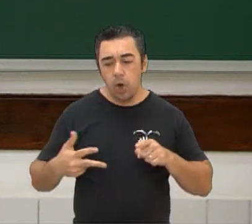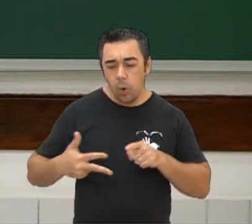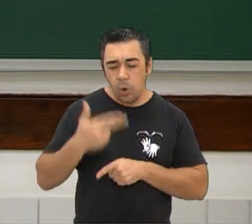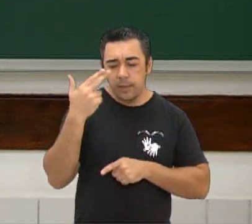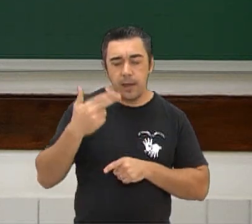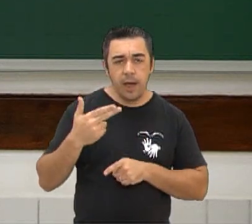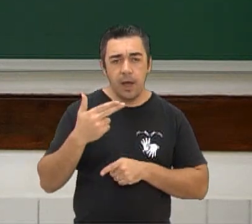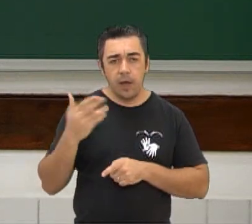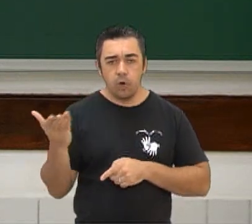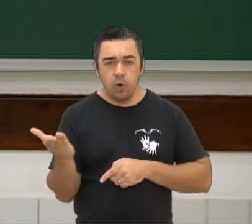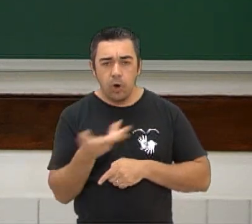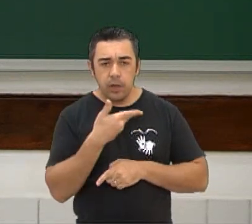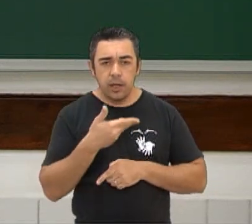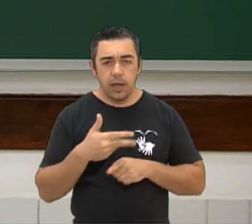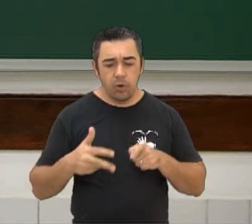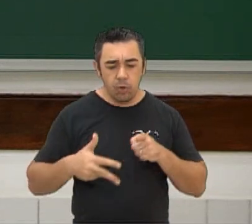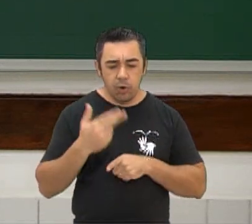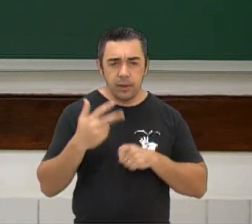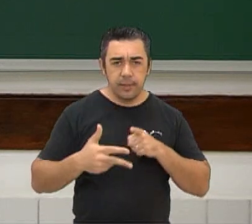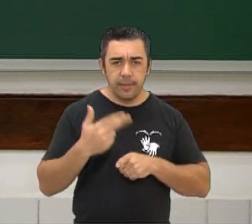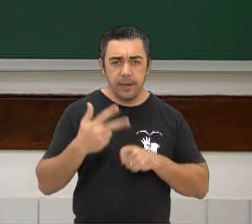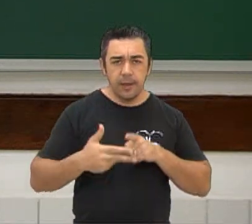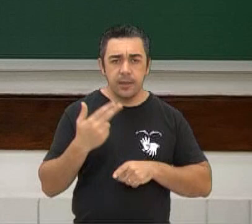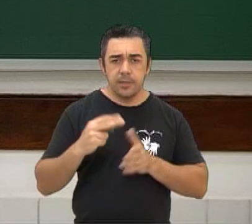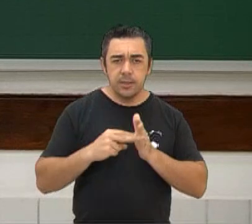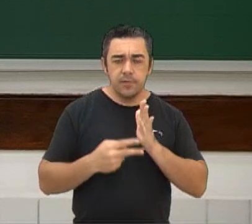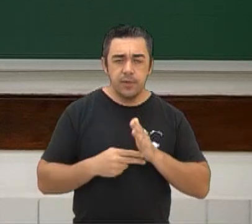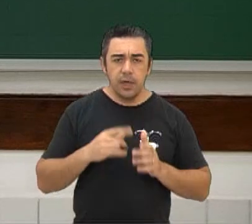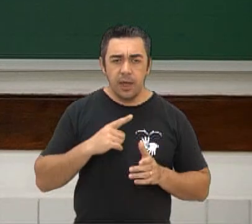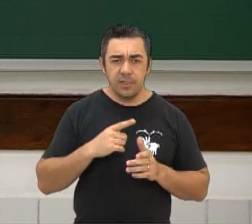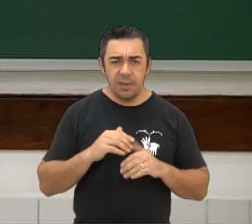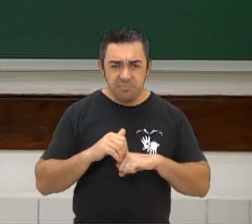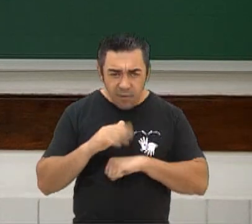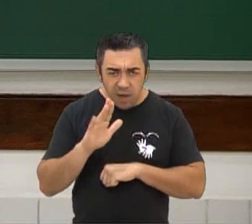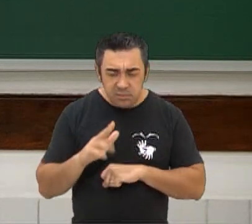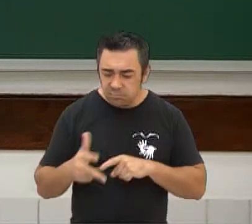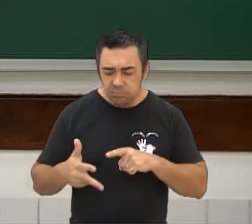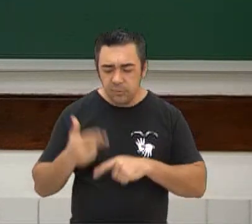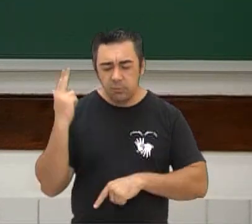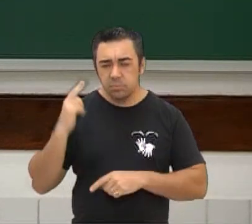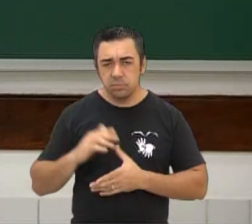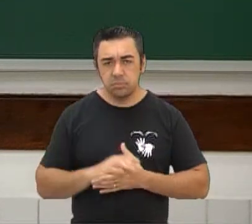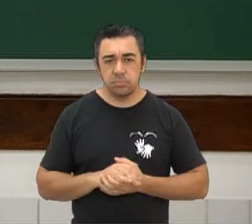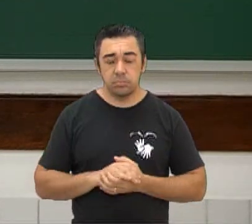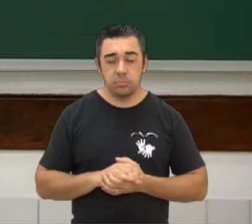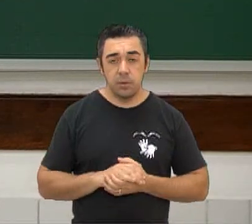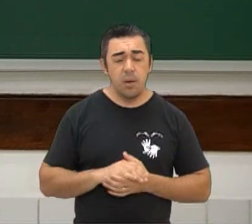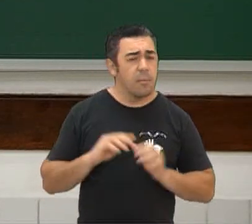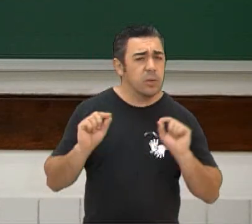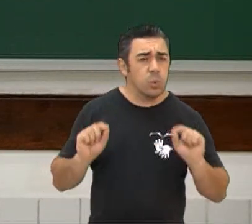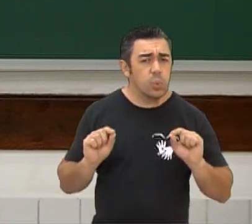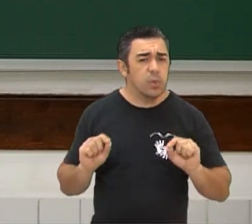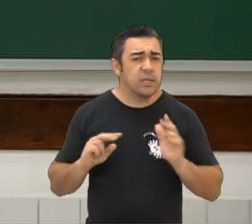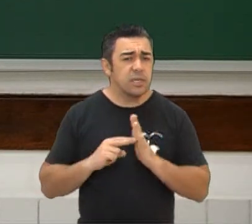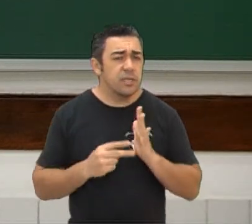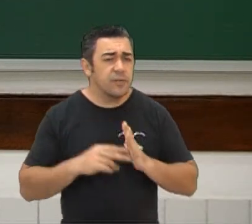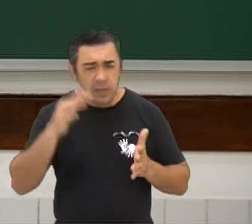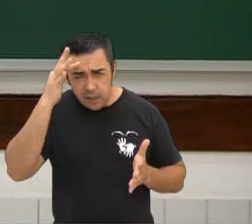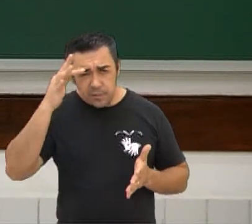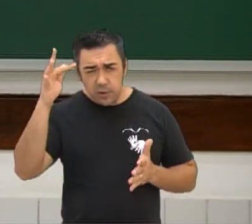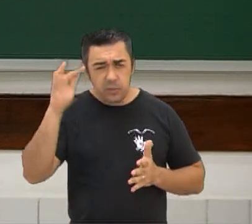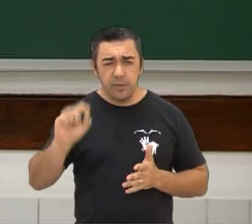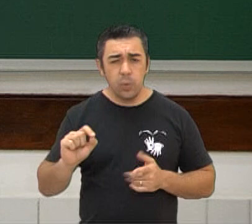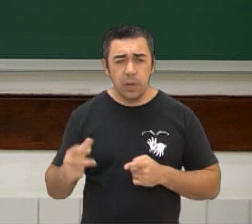é estar tirando tudo aquilo que não há necessidade, que sobra. Mas na filosofia aqui, o que ele está cortando?